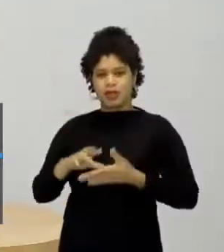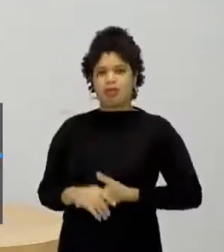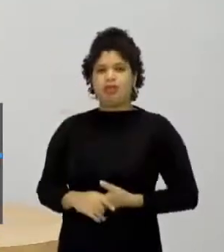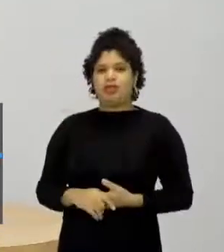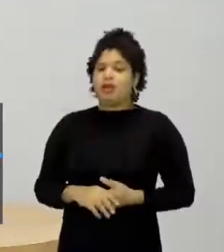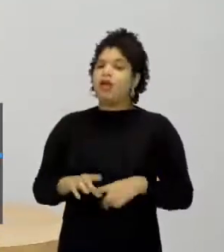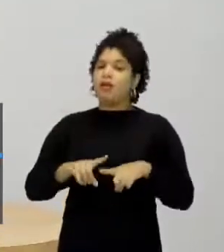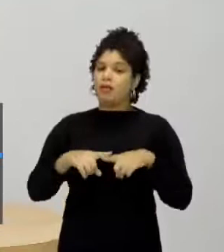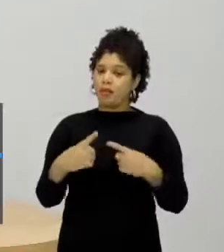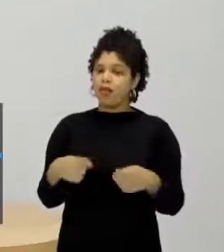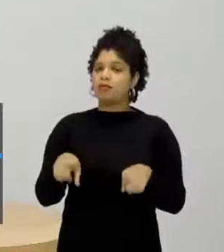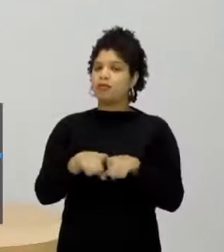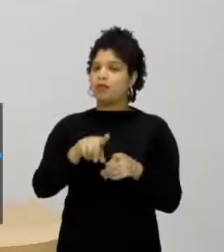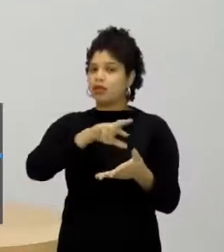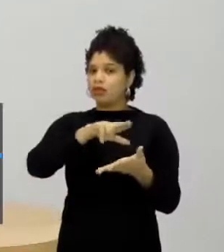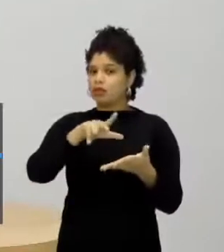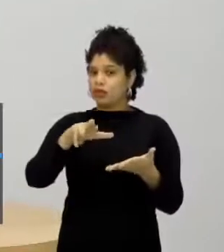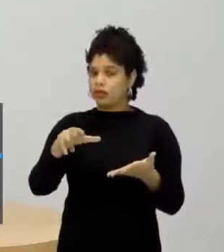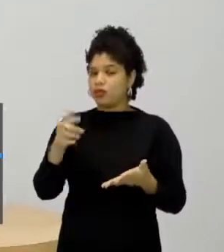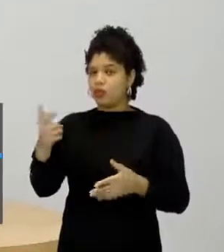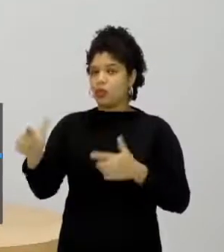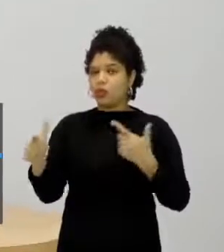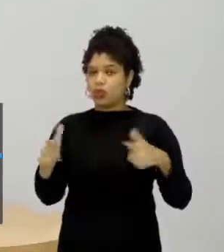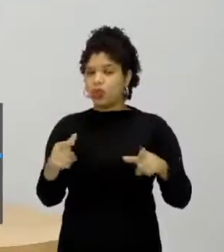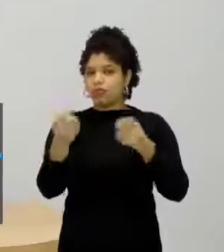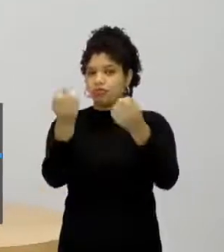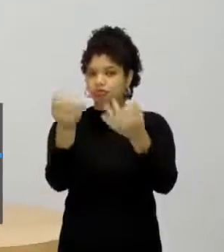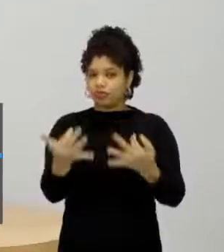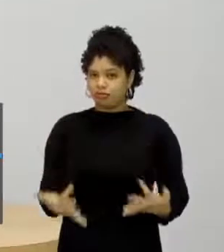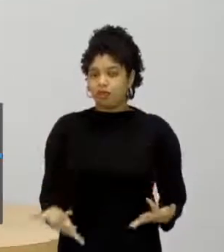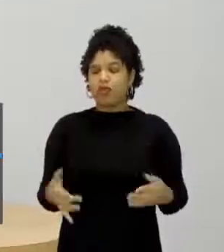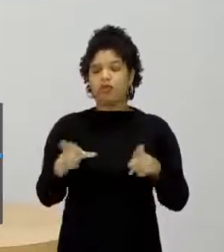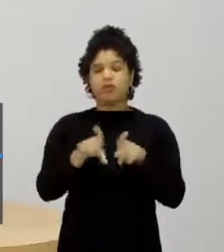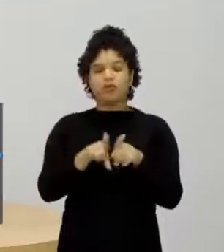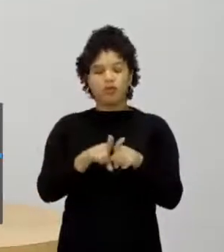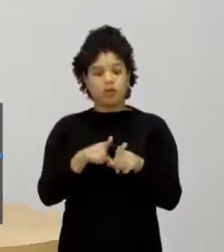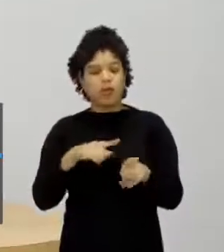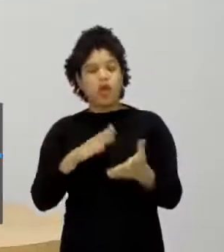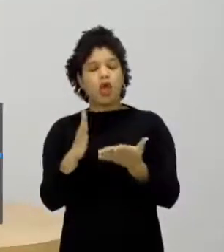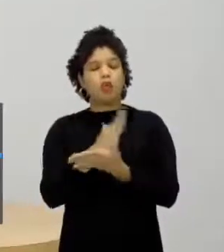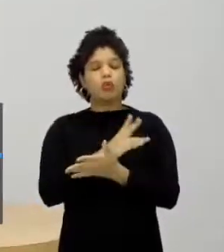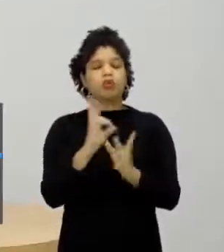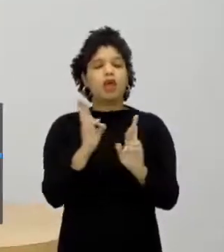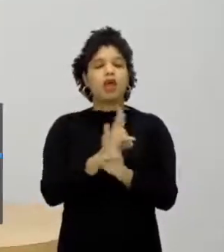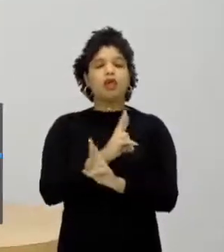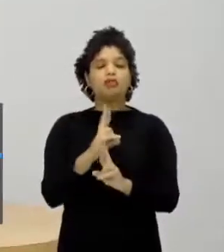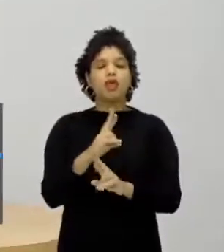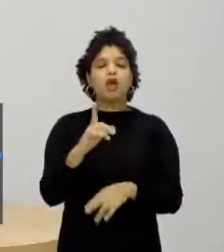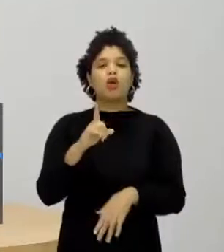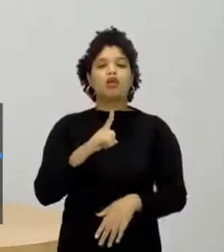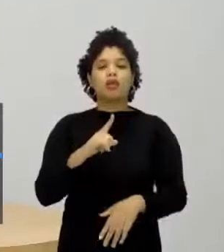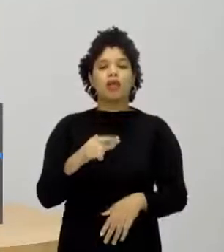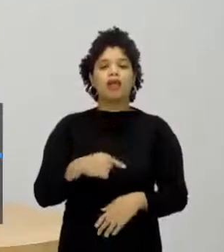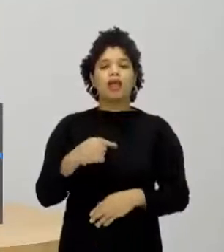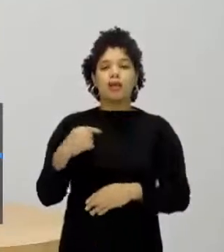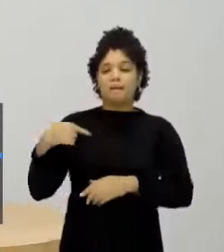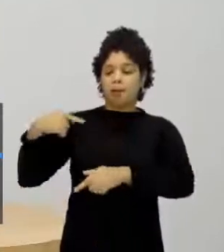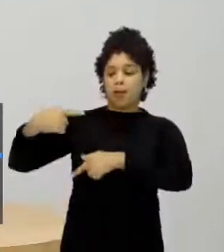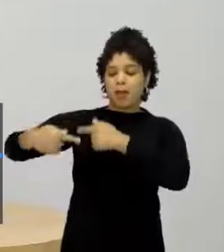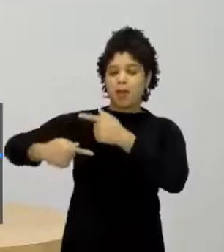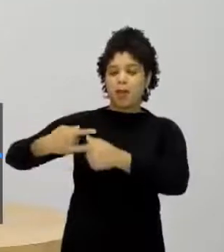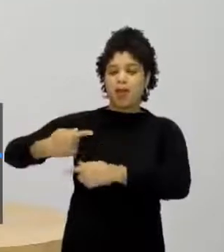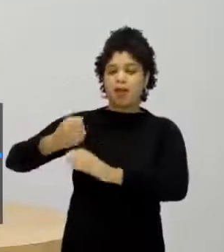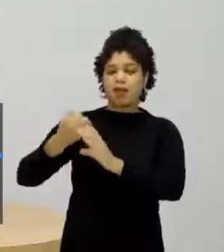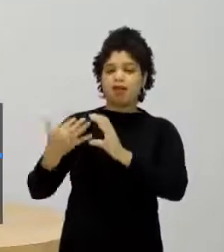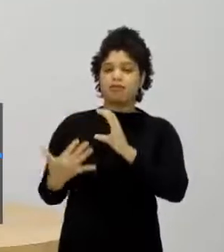também relatou diversas outras leis, que também algumas levavam em consideração os caracteres